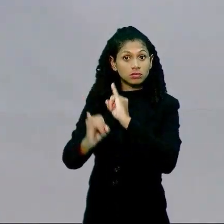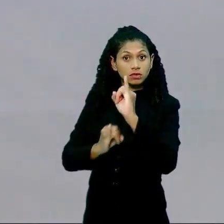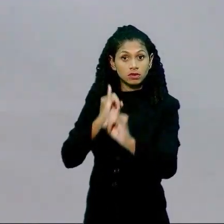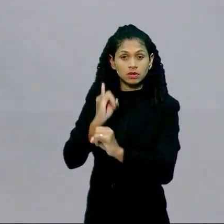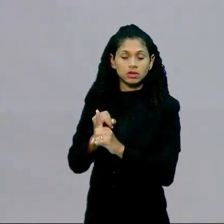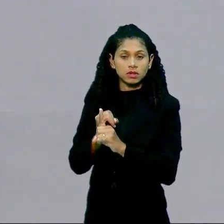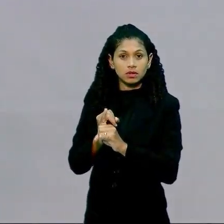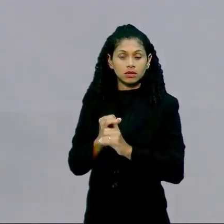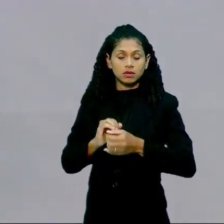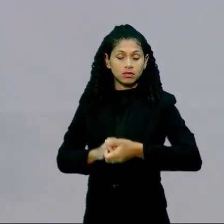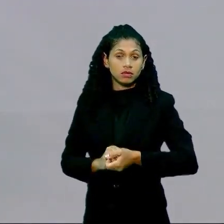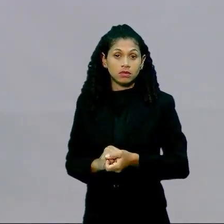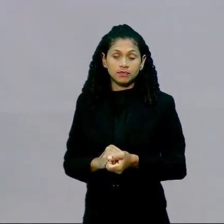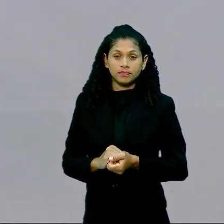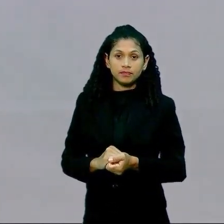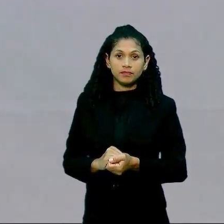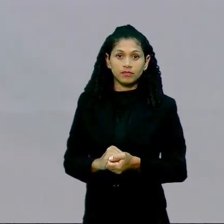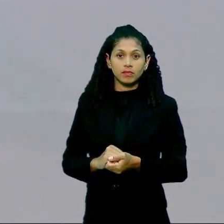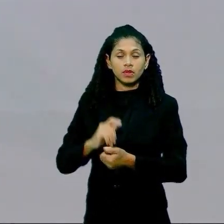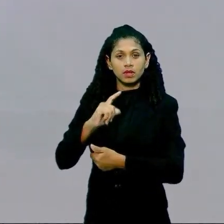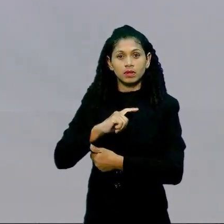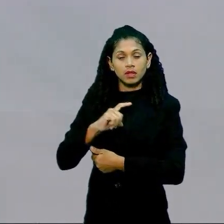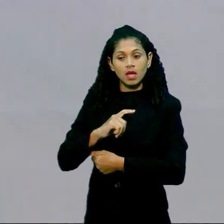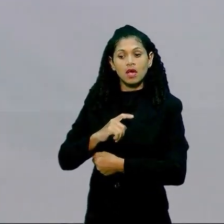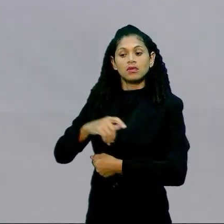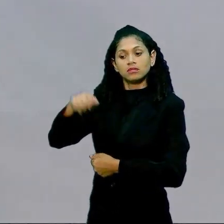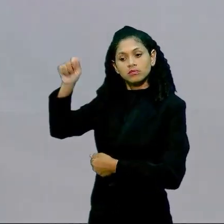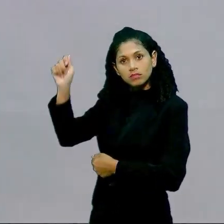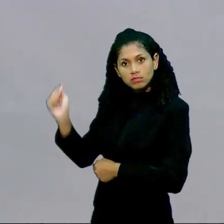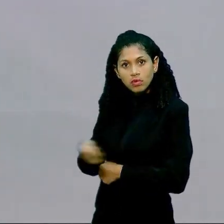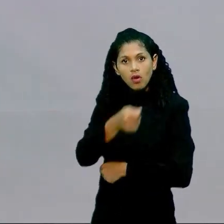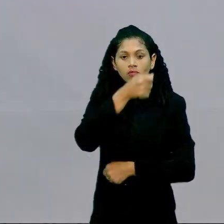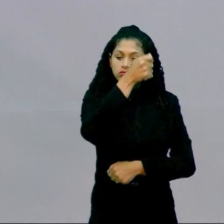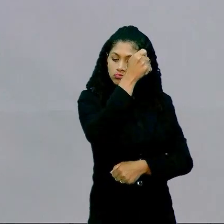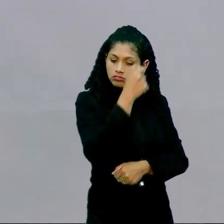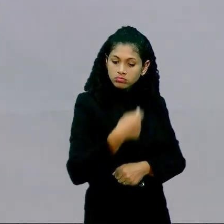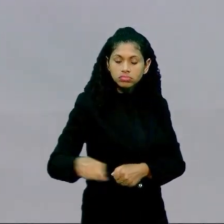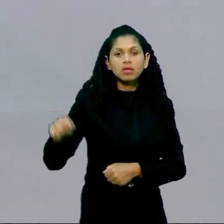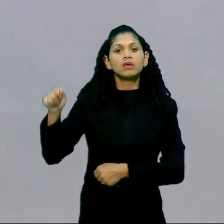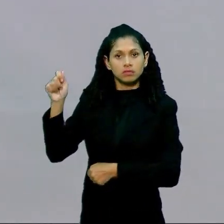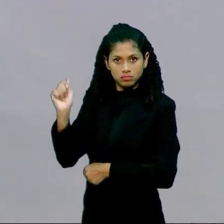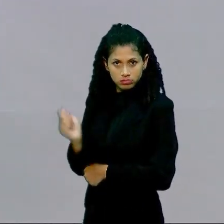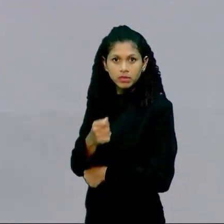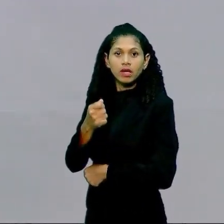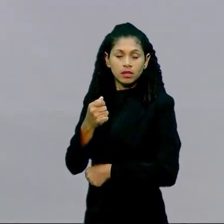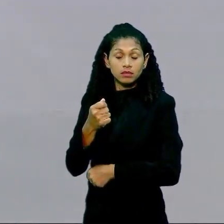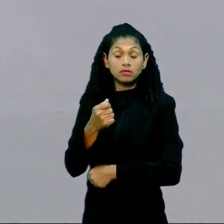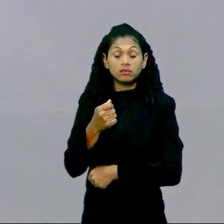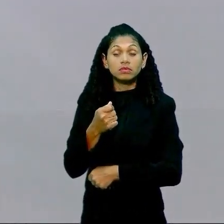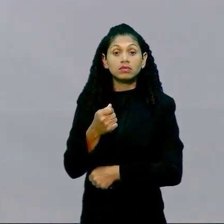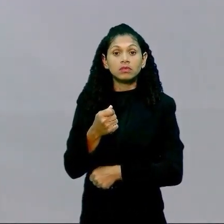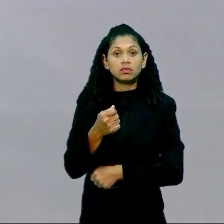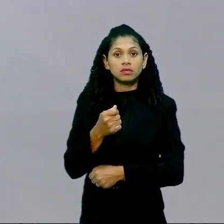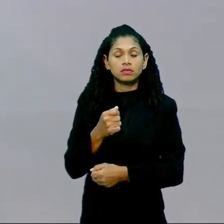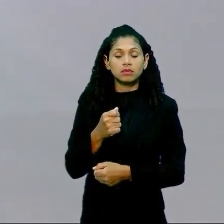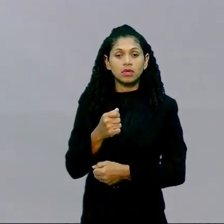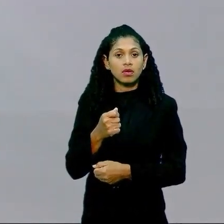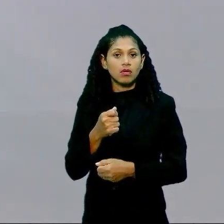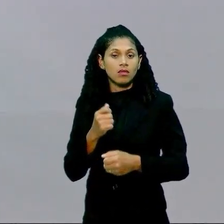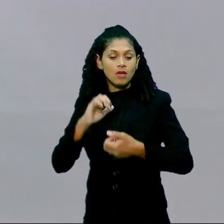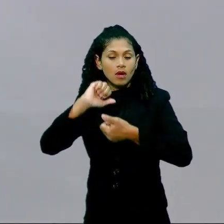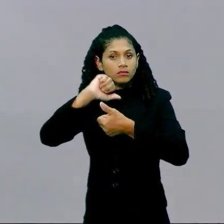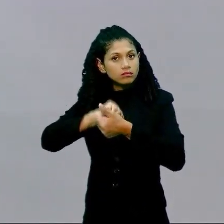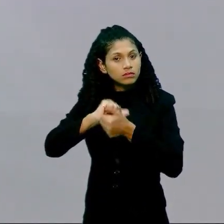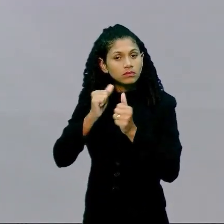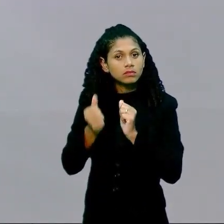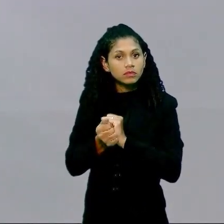na perra com ninguém, mas existe um movimento, existe o Just Dance, São modalidades que a gente começa a adaptar tanto